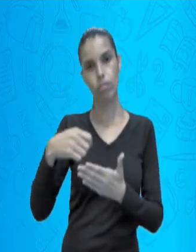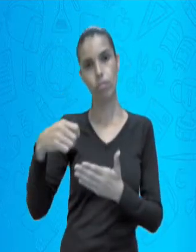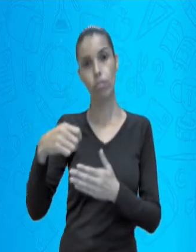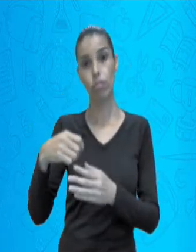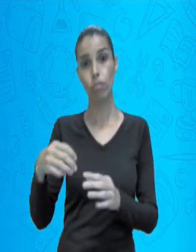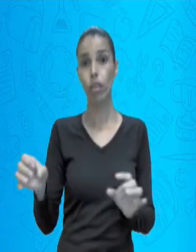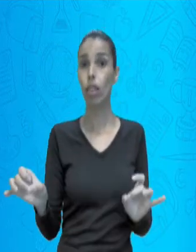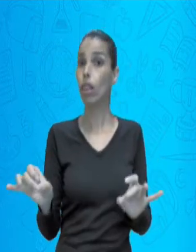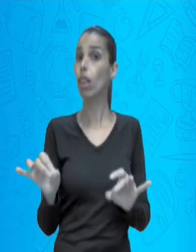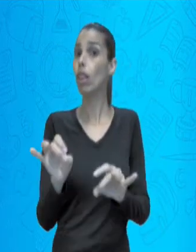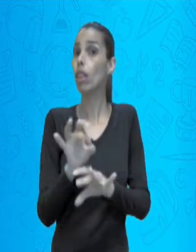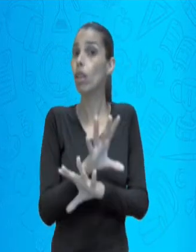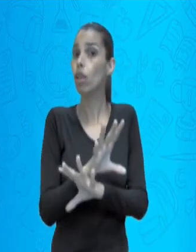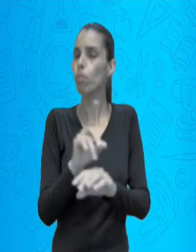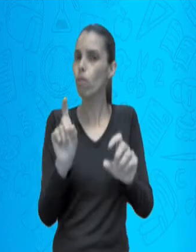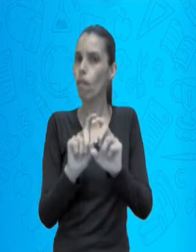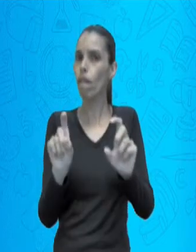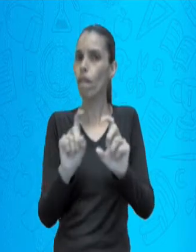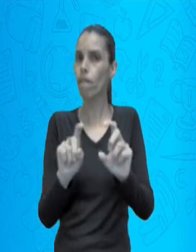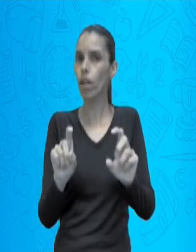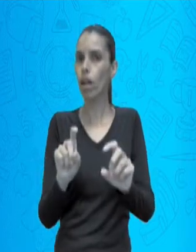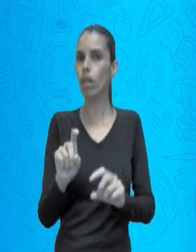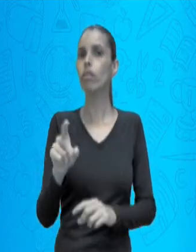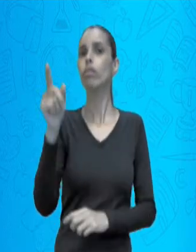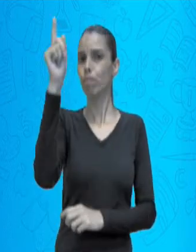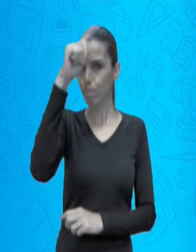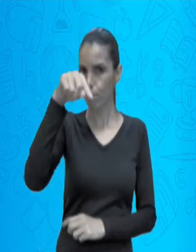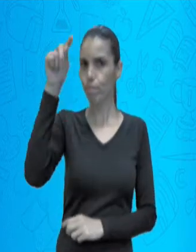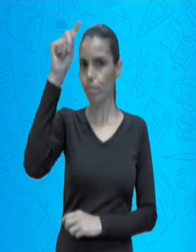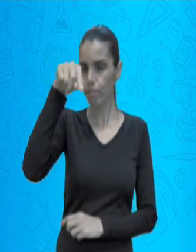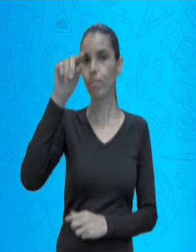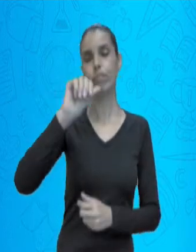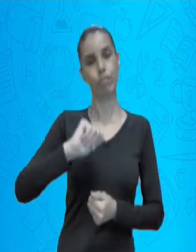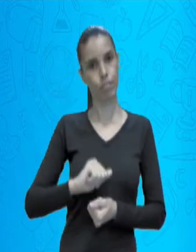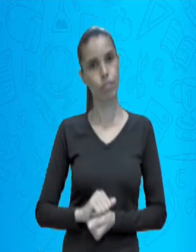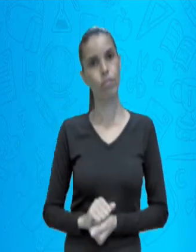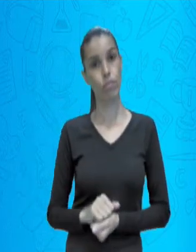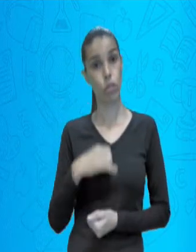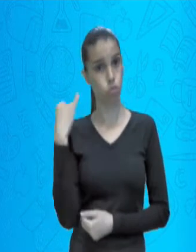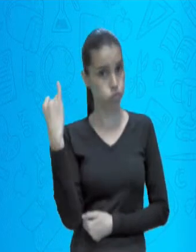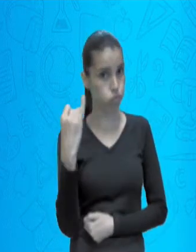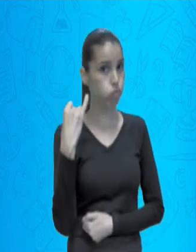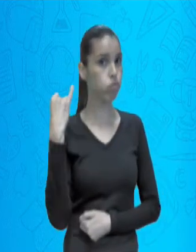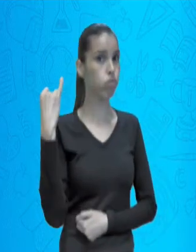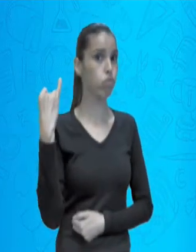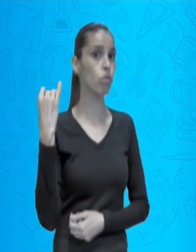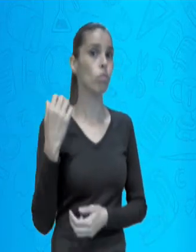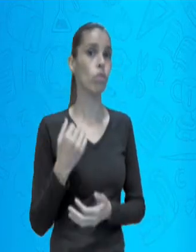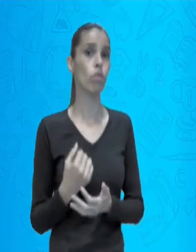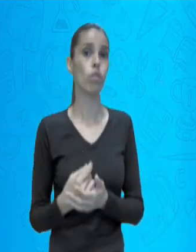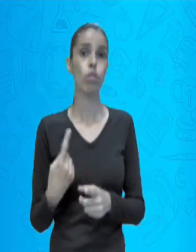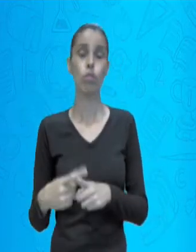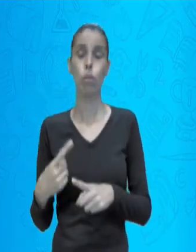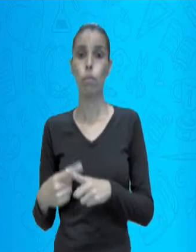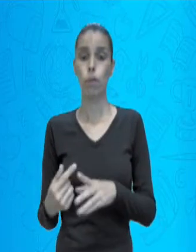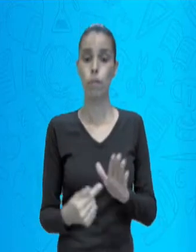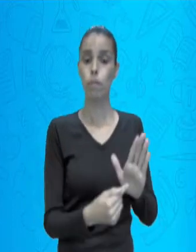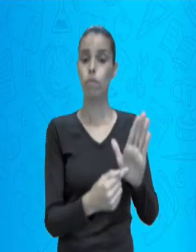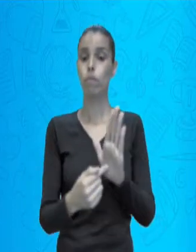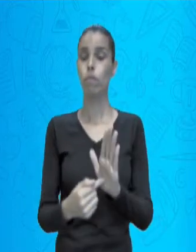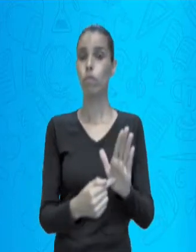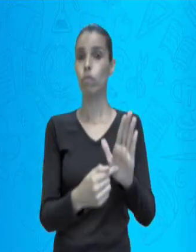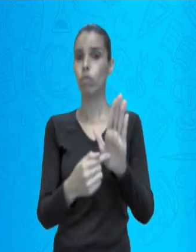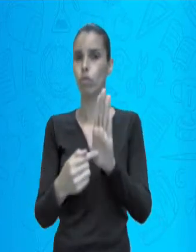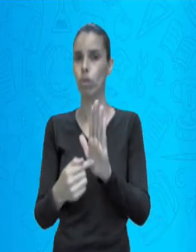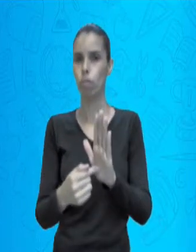final você fecha as aspas. Toda citação, toda fala da pessoa